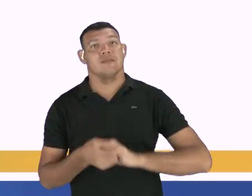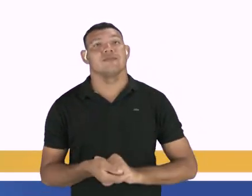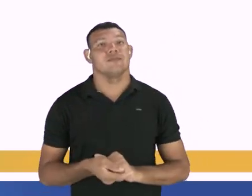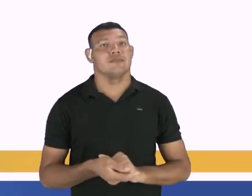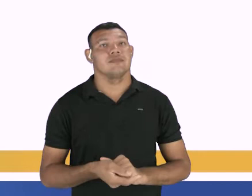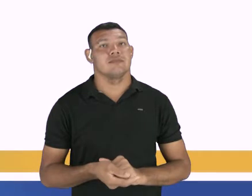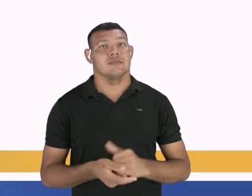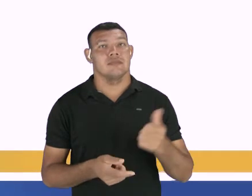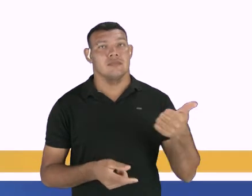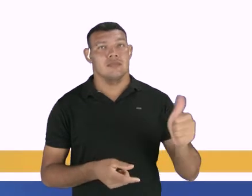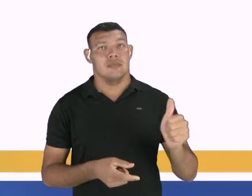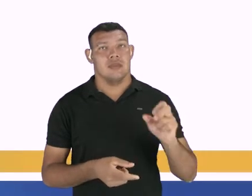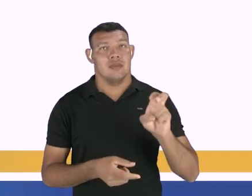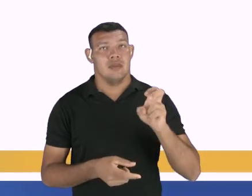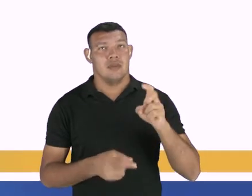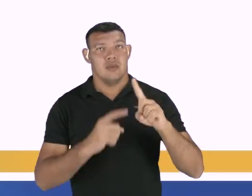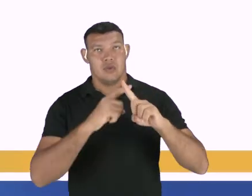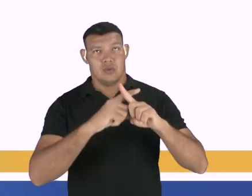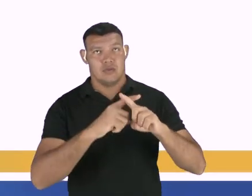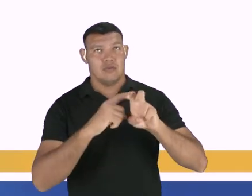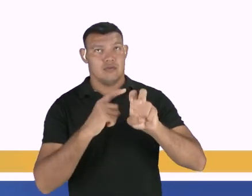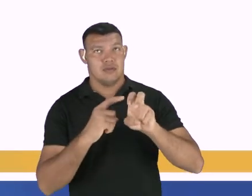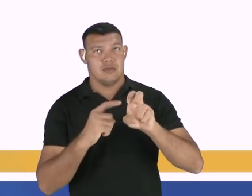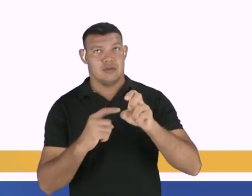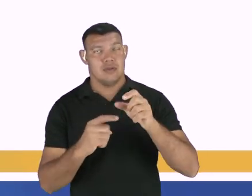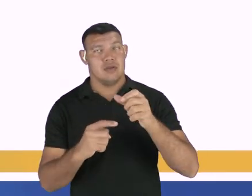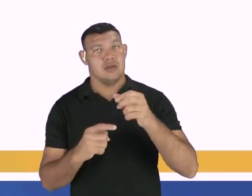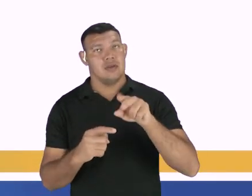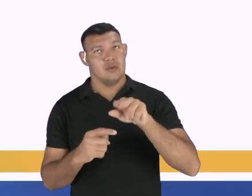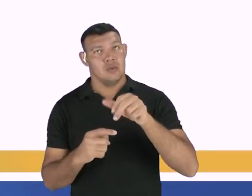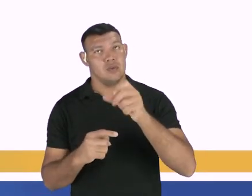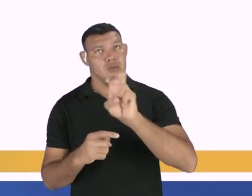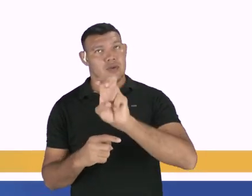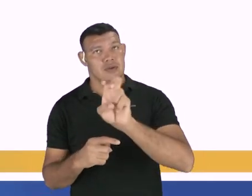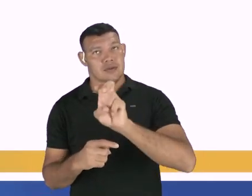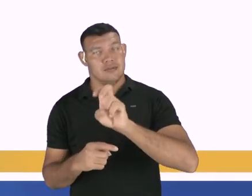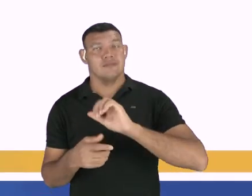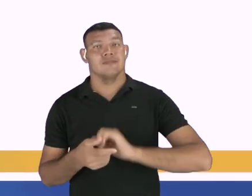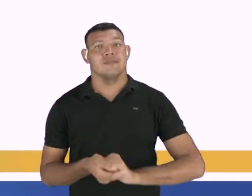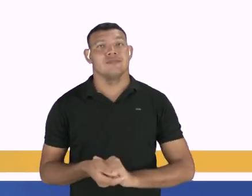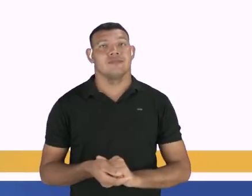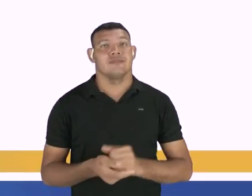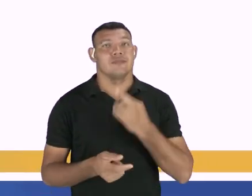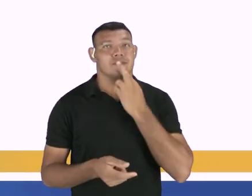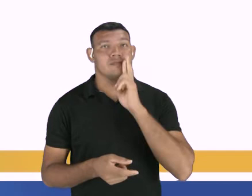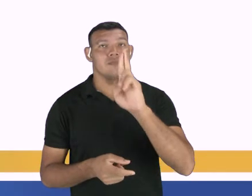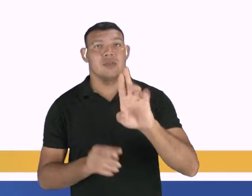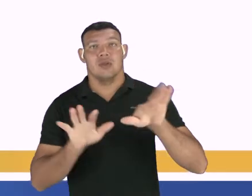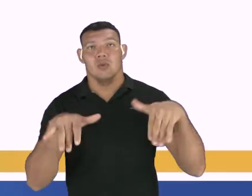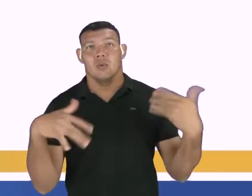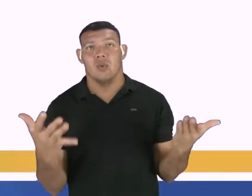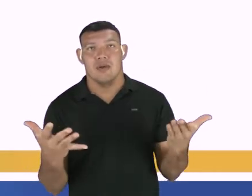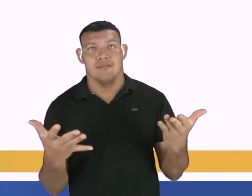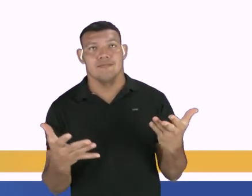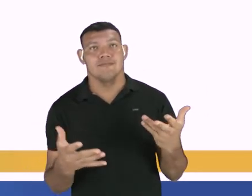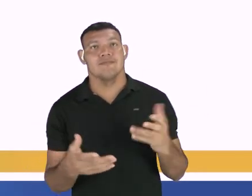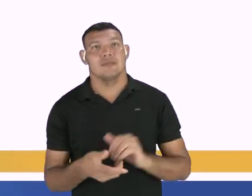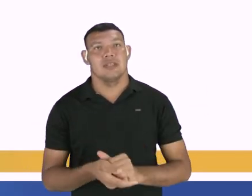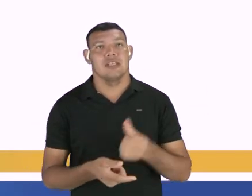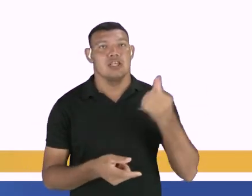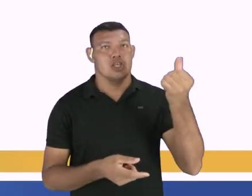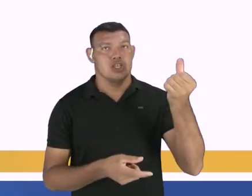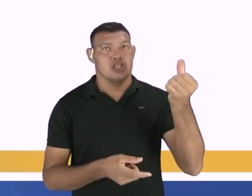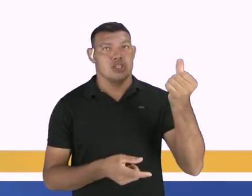denominador 11 vezes 5, 55. Então, o resultado dessa multiplicação, 6/11avos